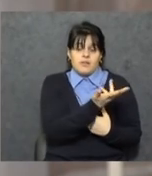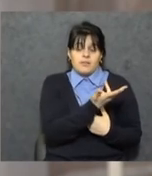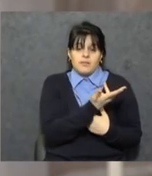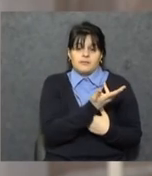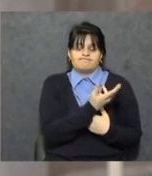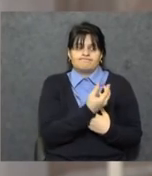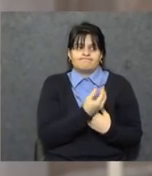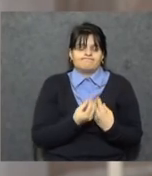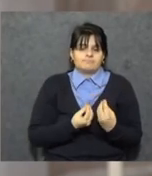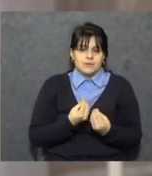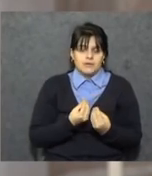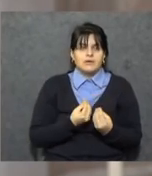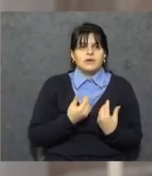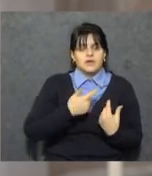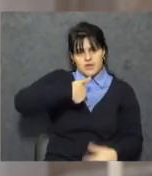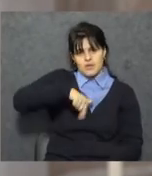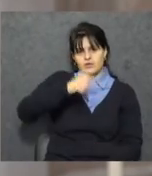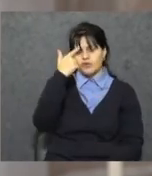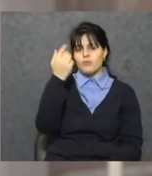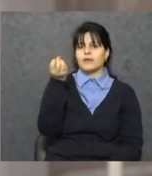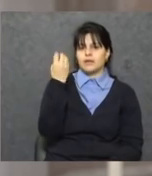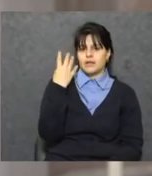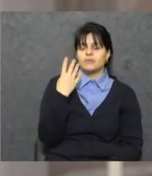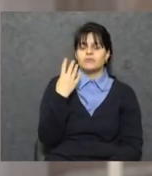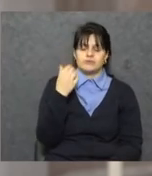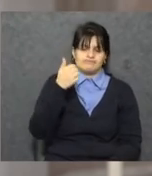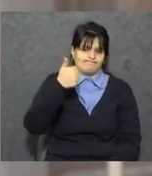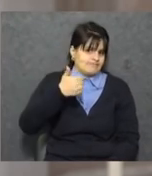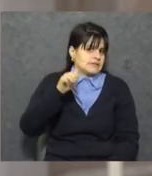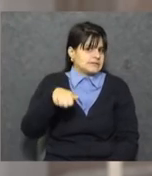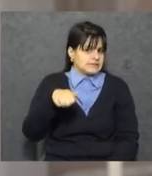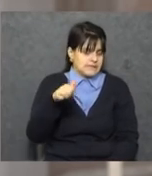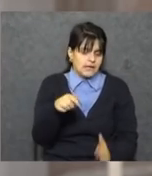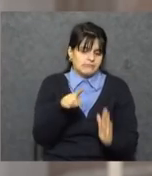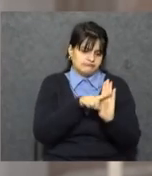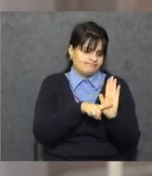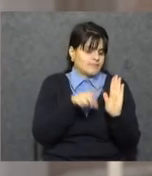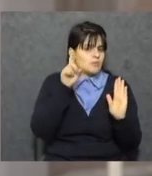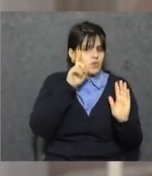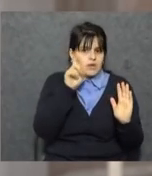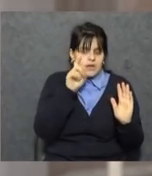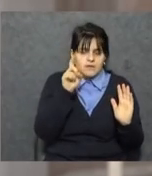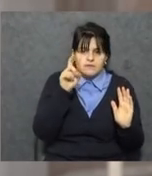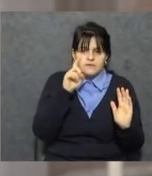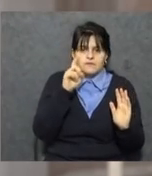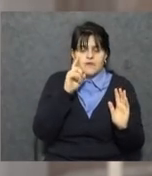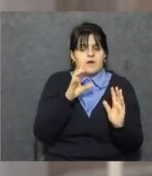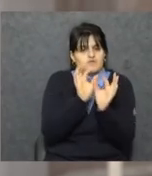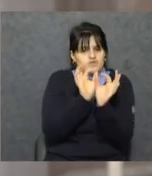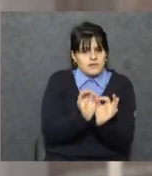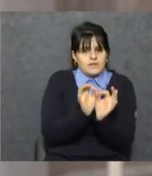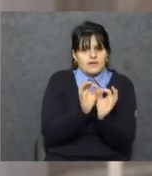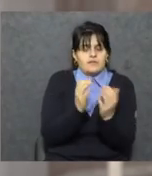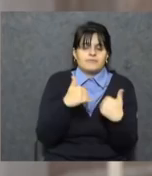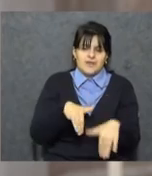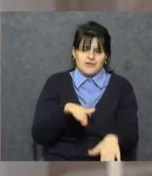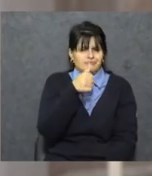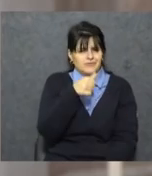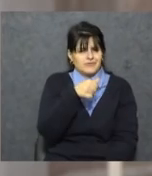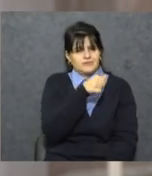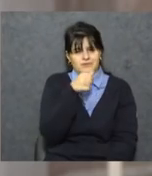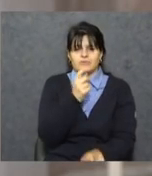de compreendermos a necessidade destas medidas de prudência e cuidado, não deixamos de sofrer com isso.